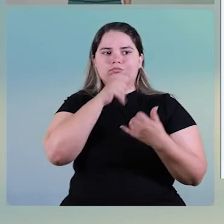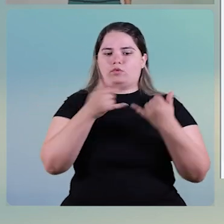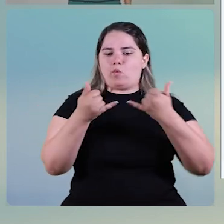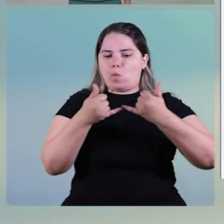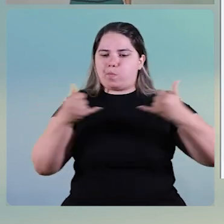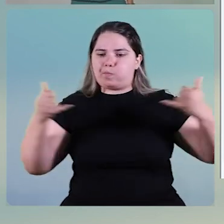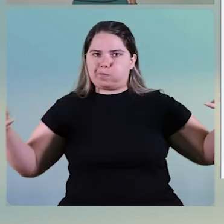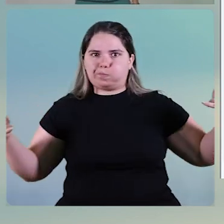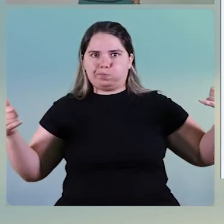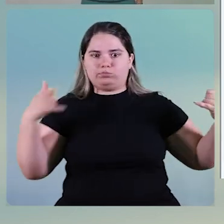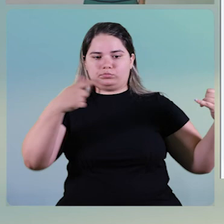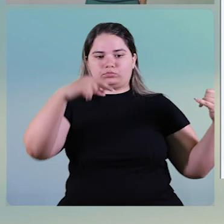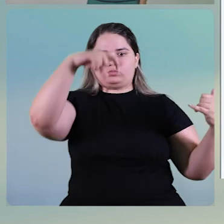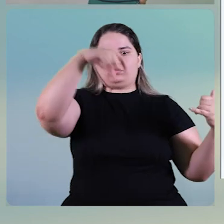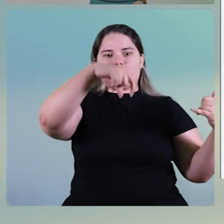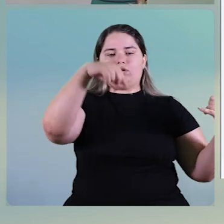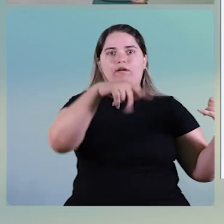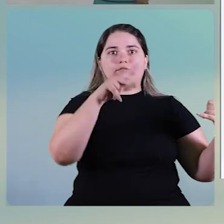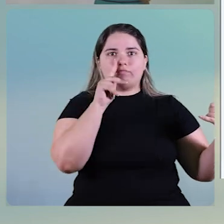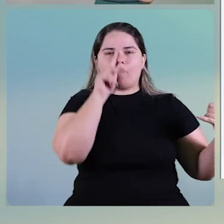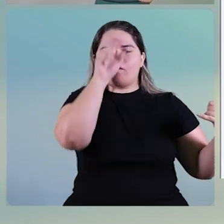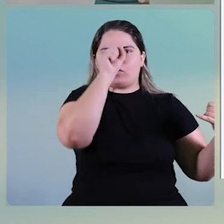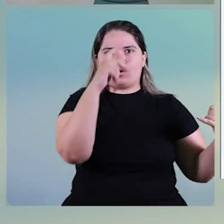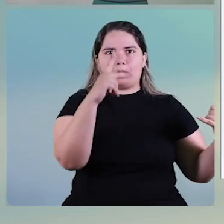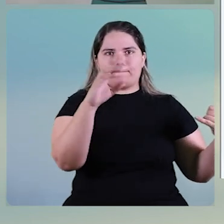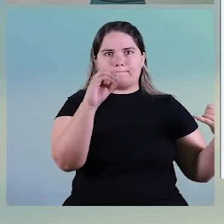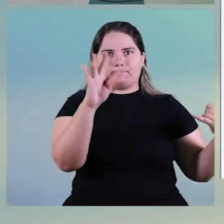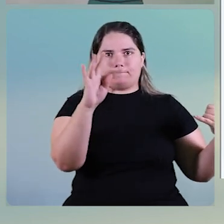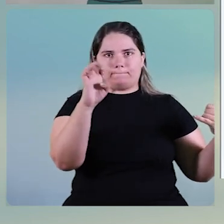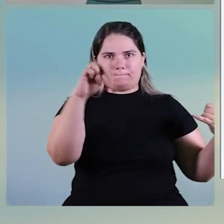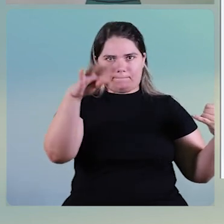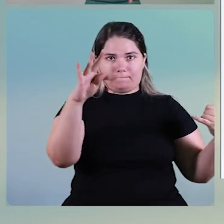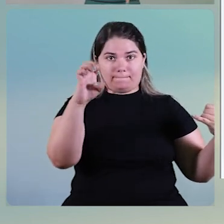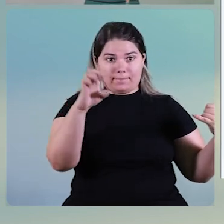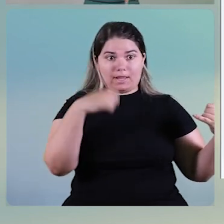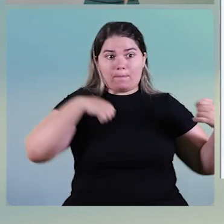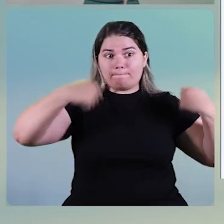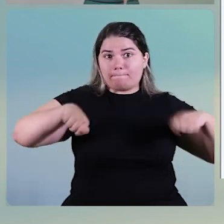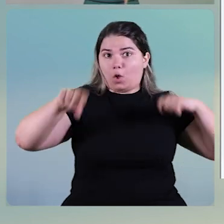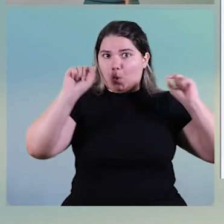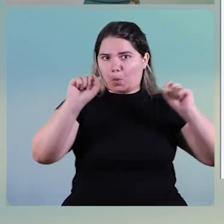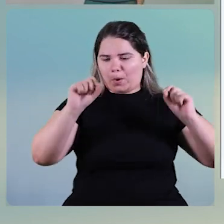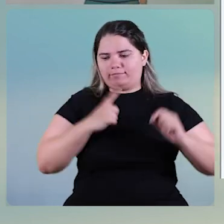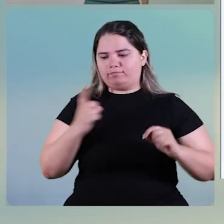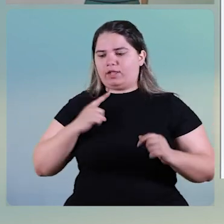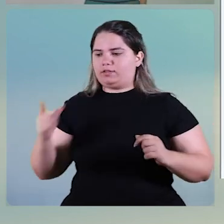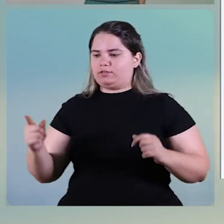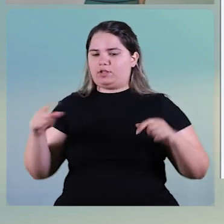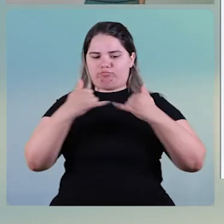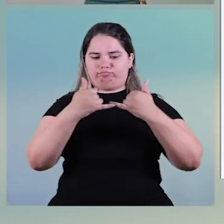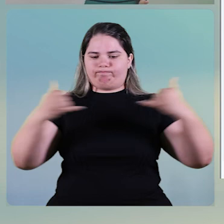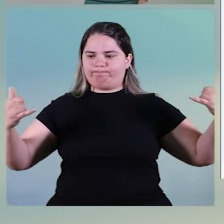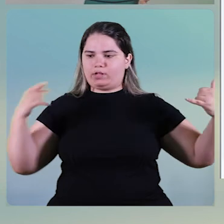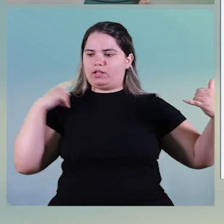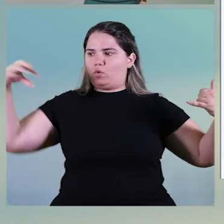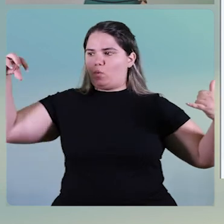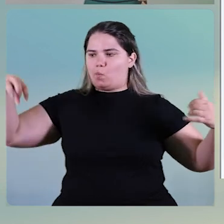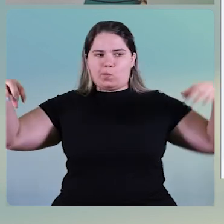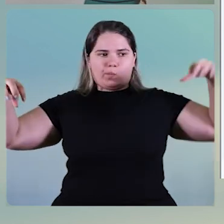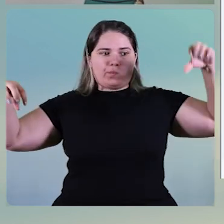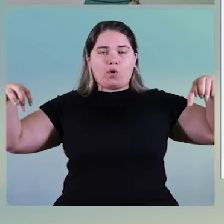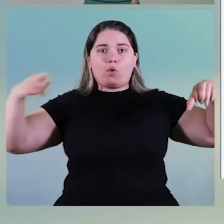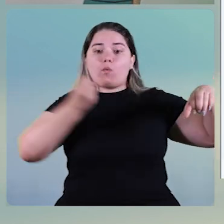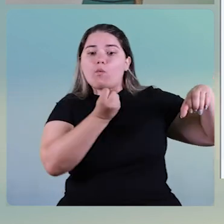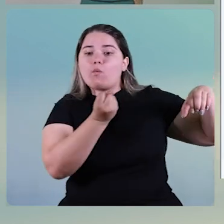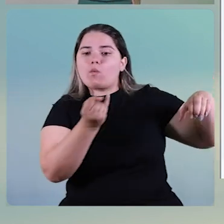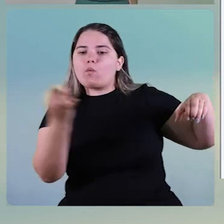essa força potente tem que equilibrar o peso dessa carga. E aí essa alavanca é chamada